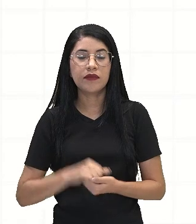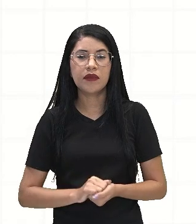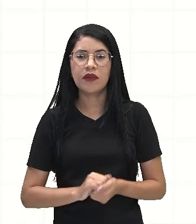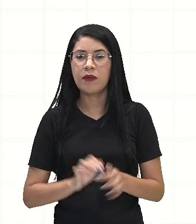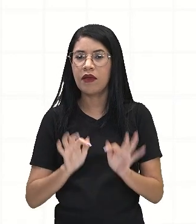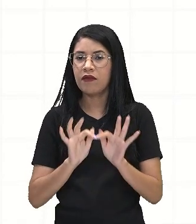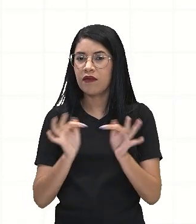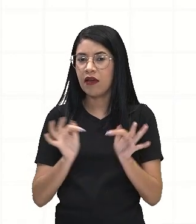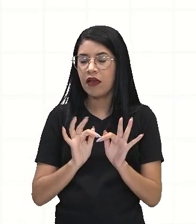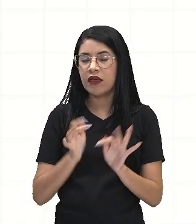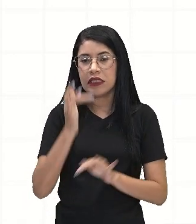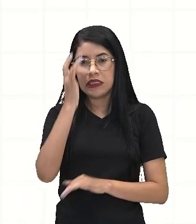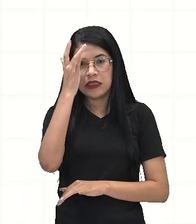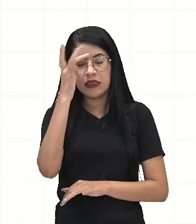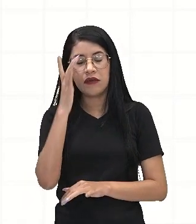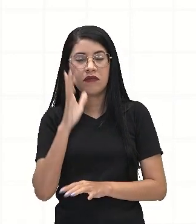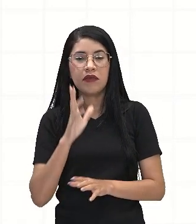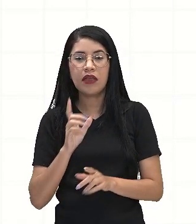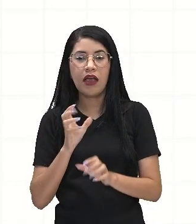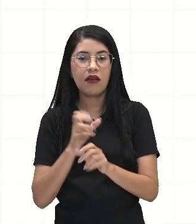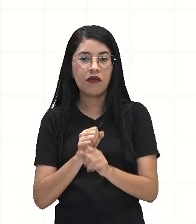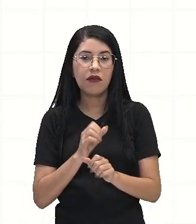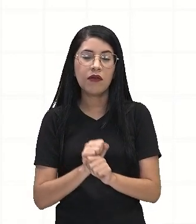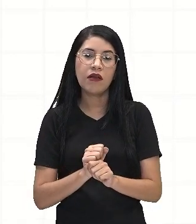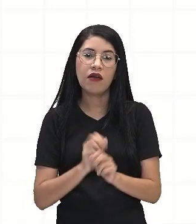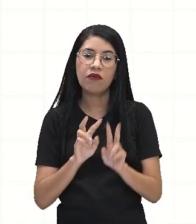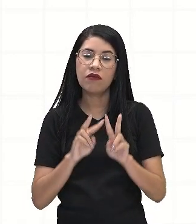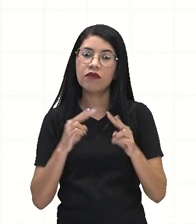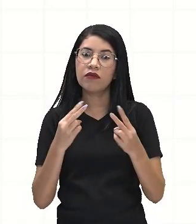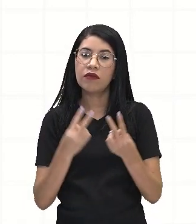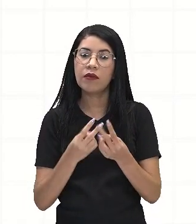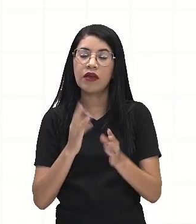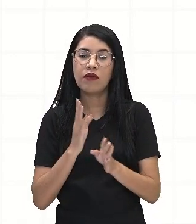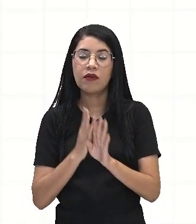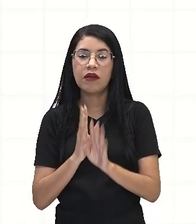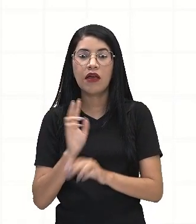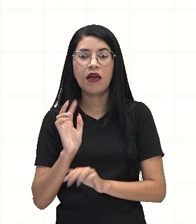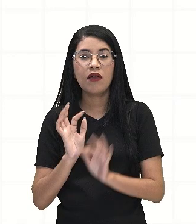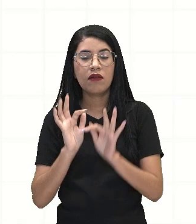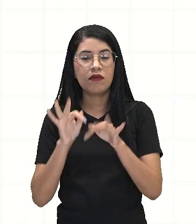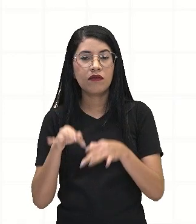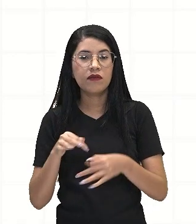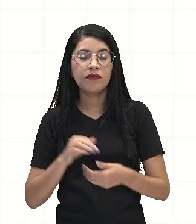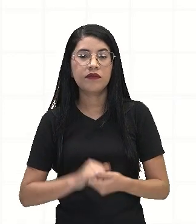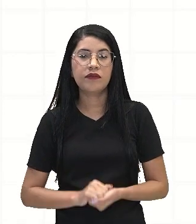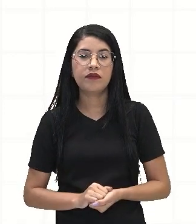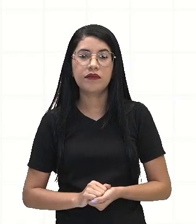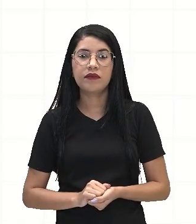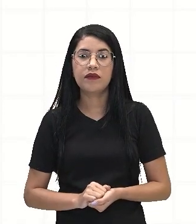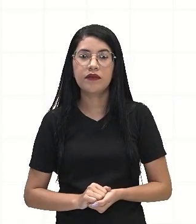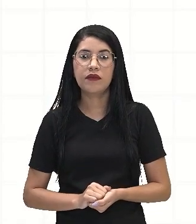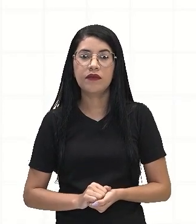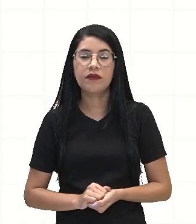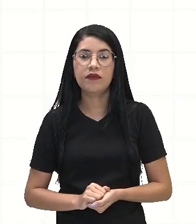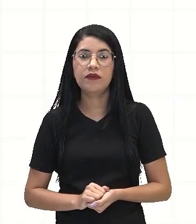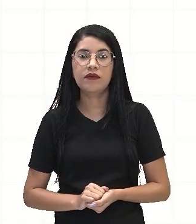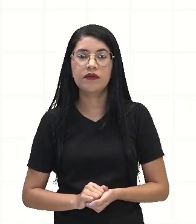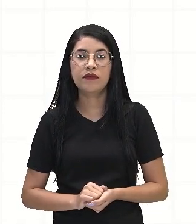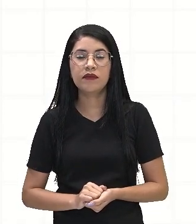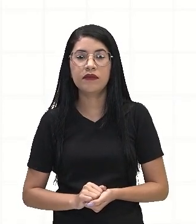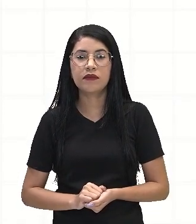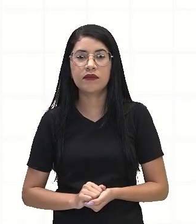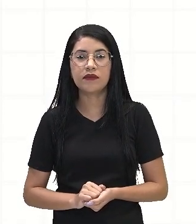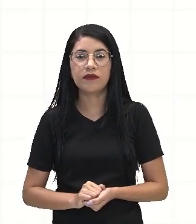basta multiplicar aí as 3 medidas e vamos chegar aí no resultado, certo? Muito bem, então olha